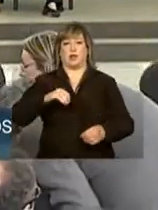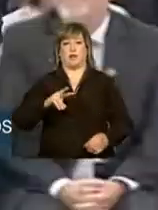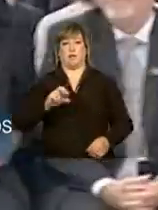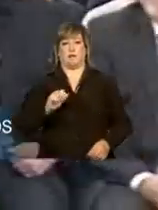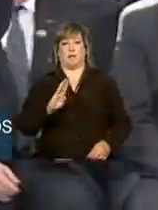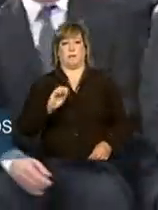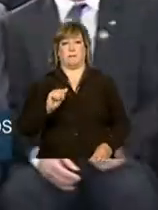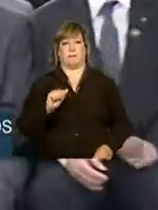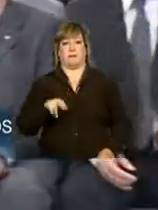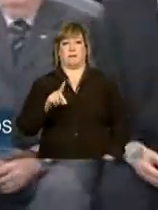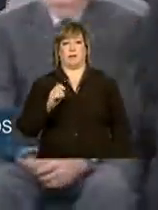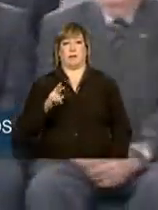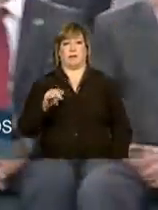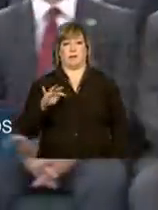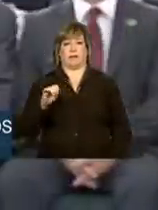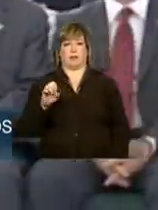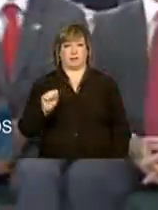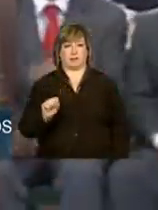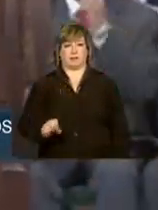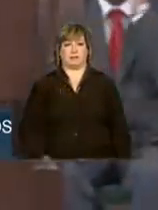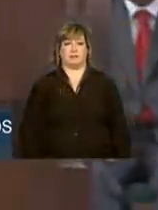Bandeirantes.